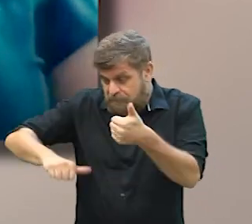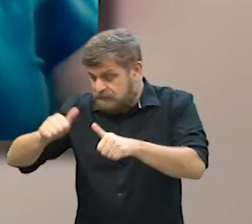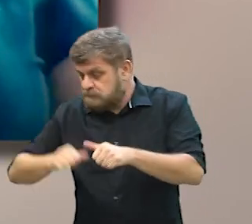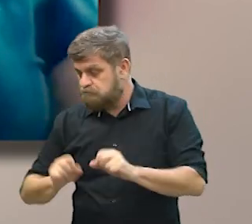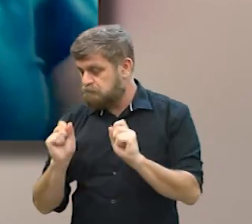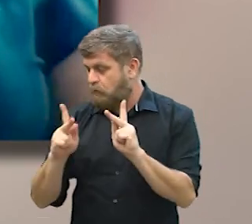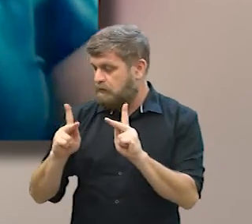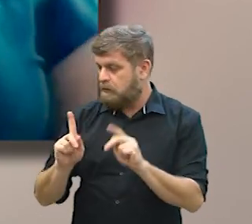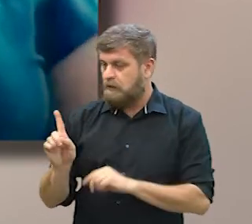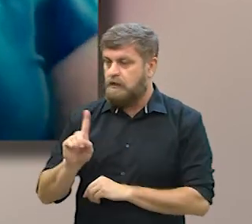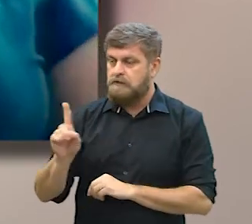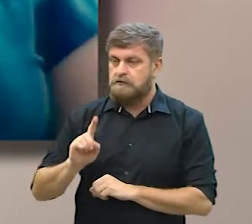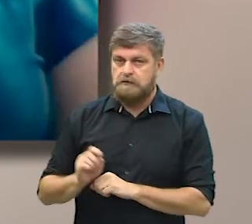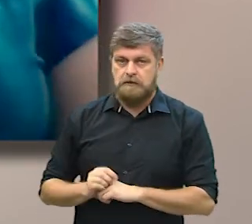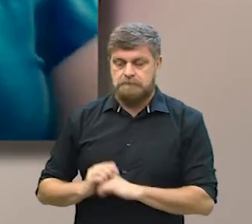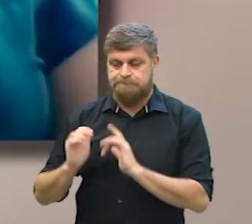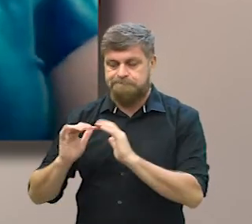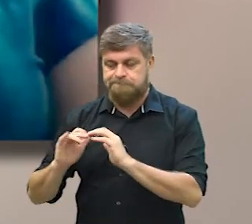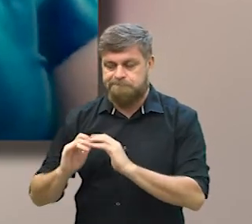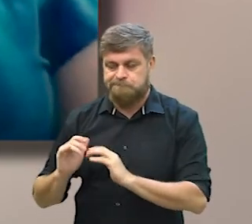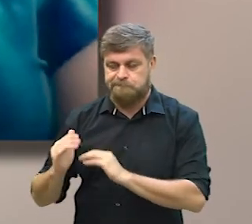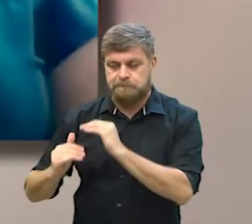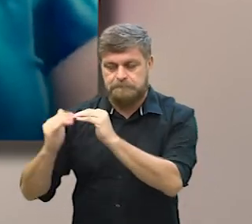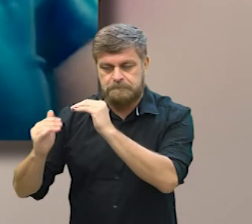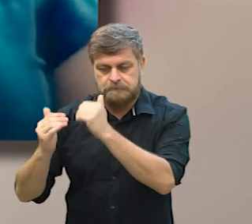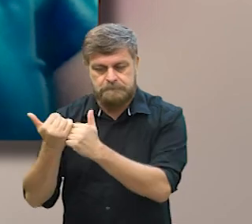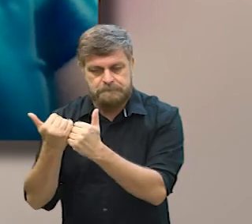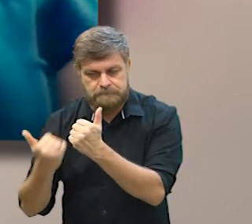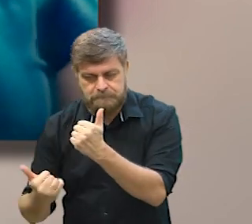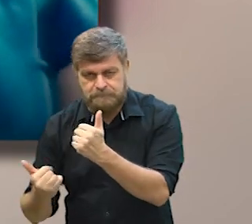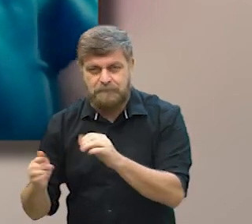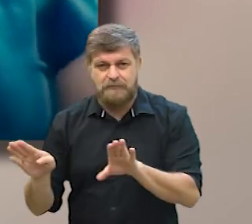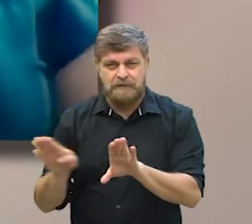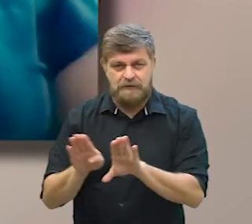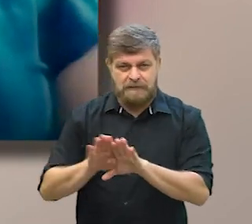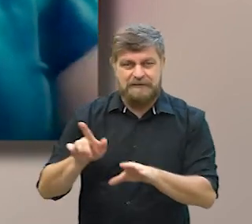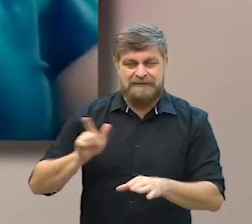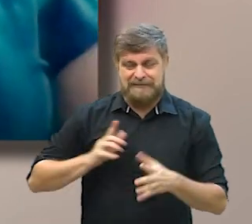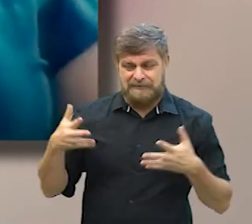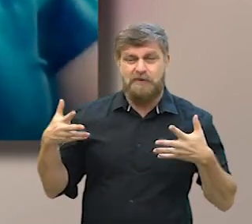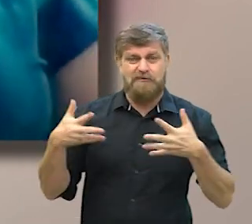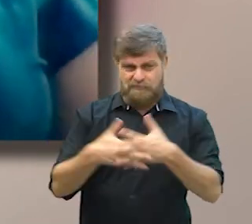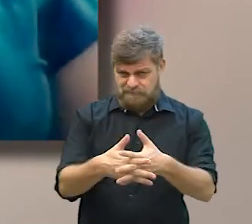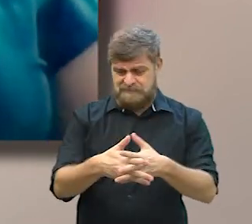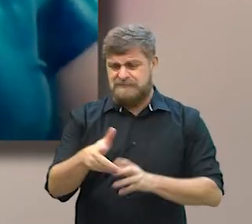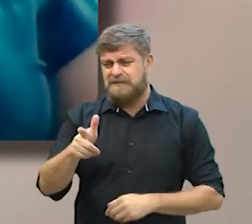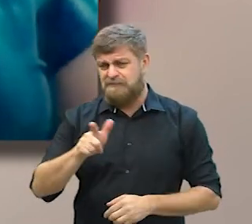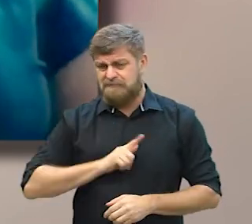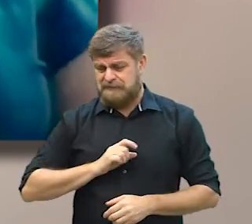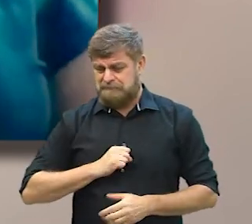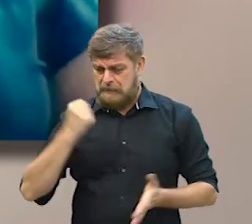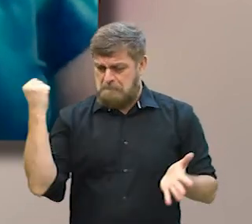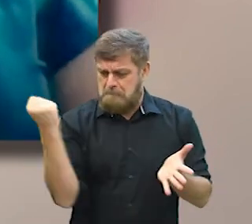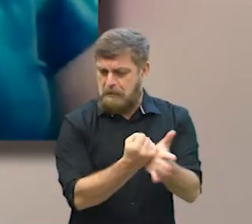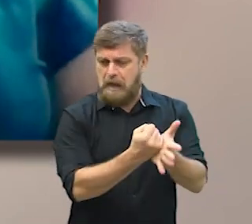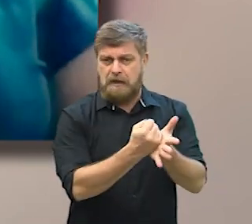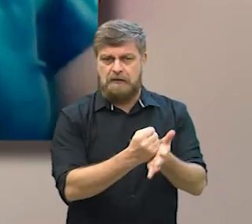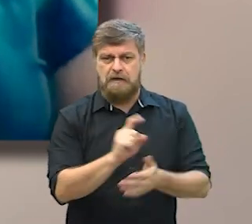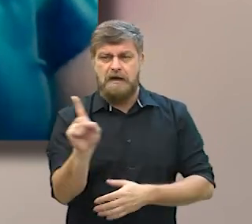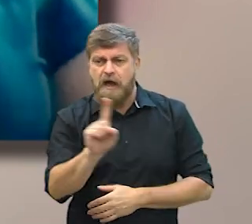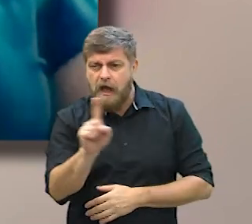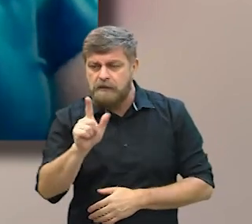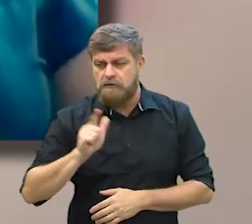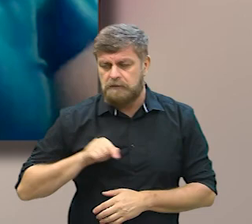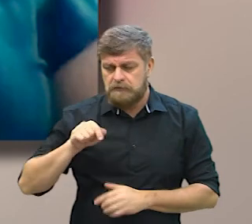gente faça avaliação e, ok, não é só um atraso mesmo no desenvolvimento, porque também existe muita confusão nisso,